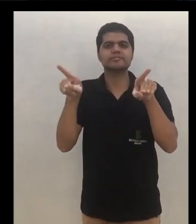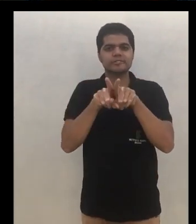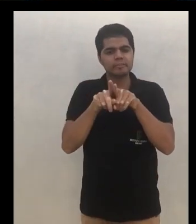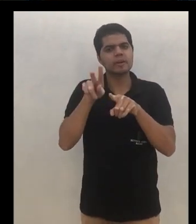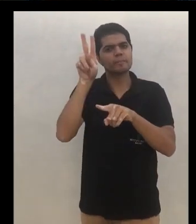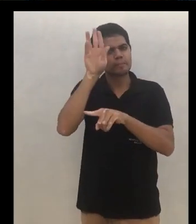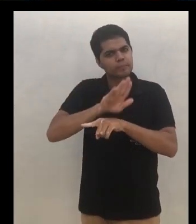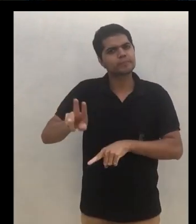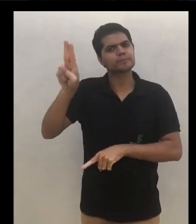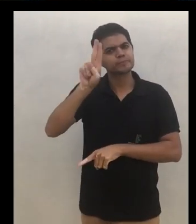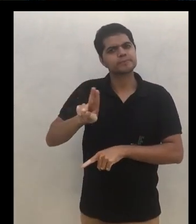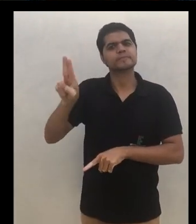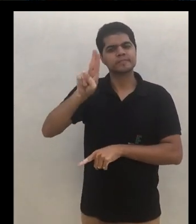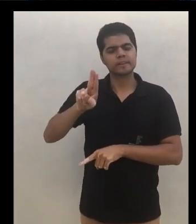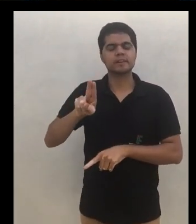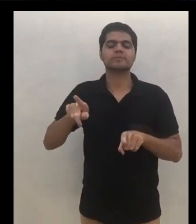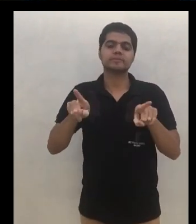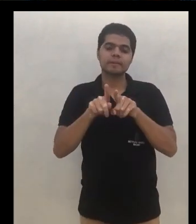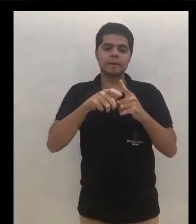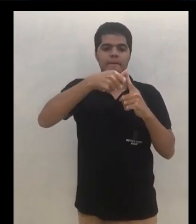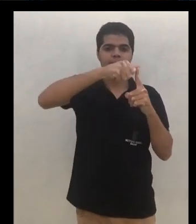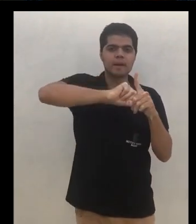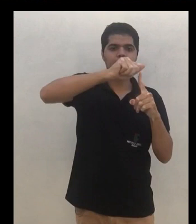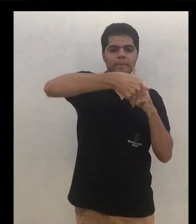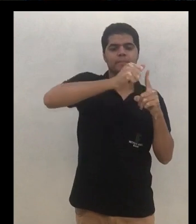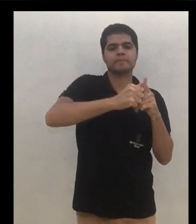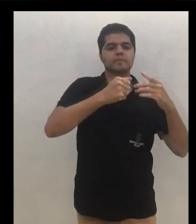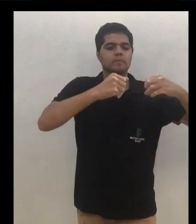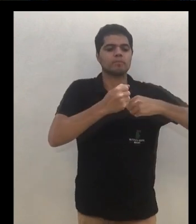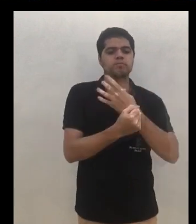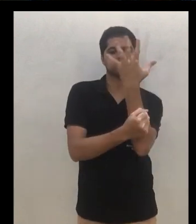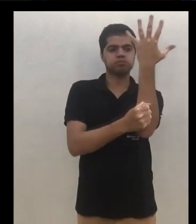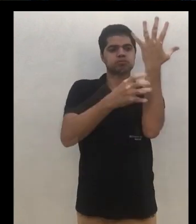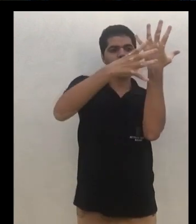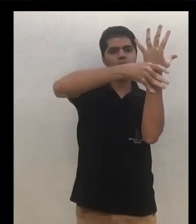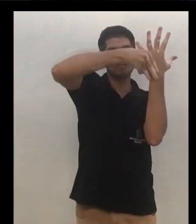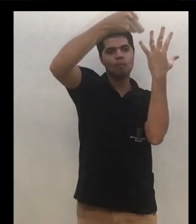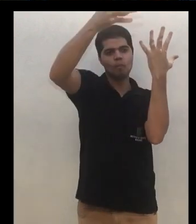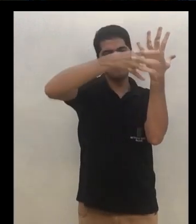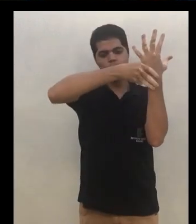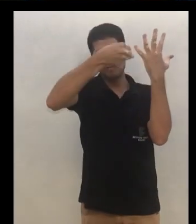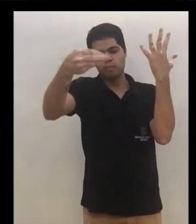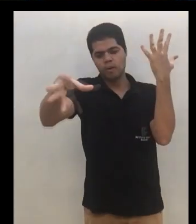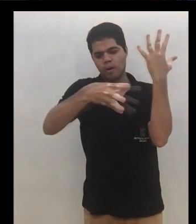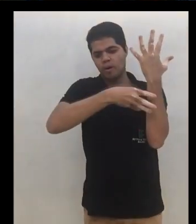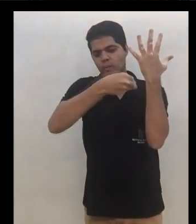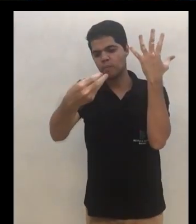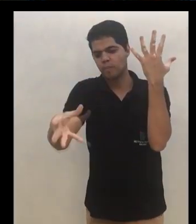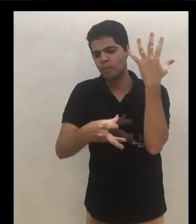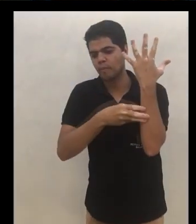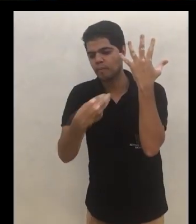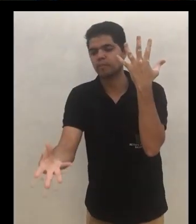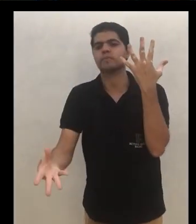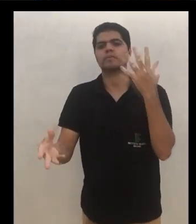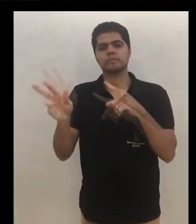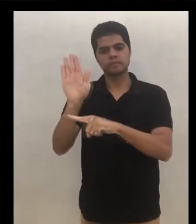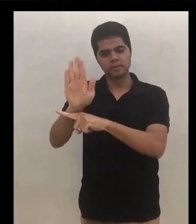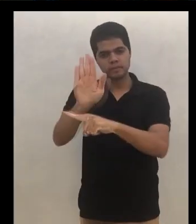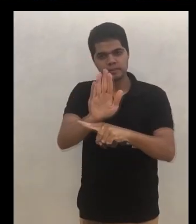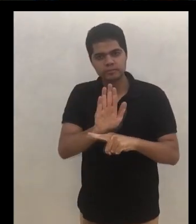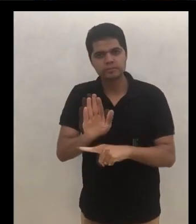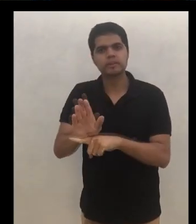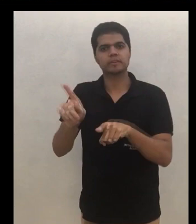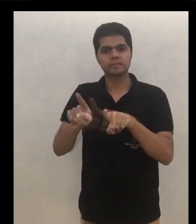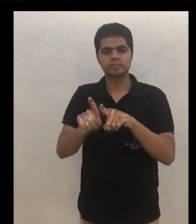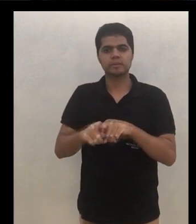de verminose. Folha de bananeira para verminose, você tira umas folhas, joga lá, elas vão gostar e vai estar controlando o verme. O